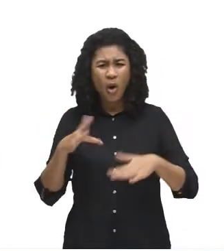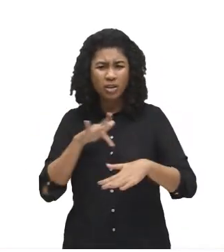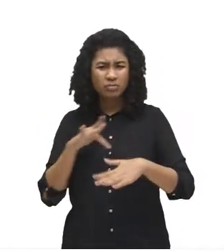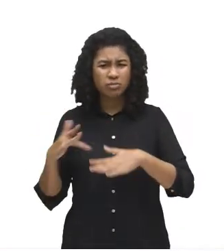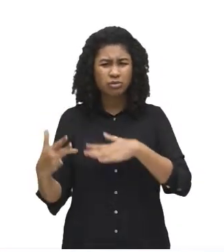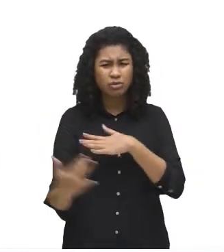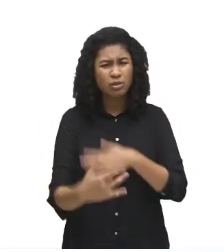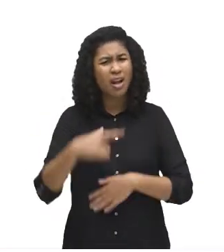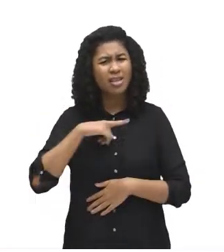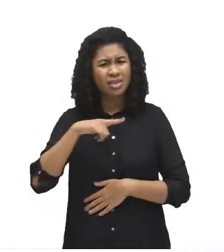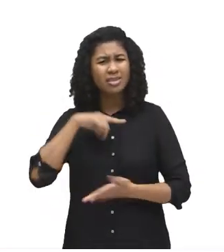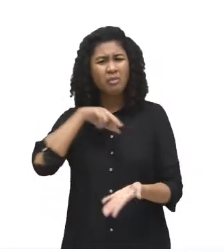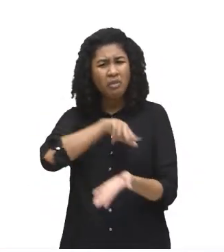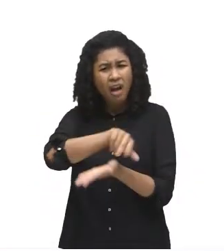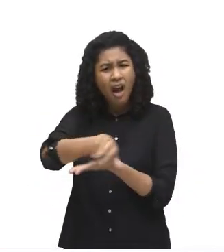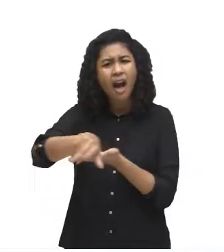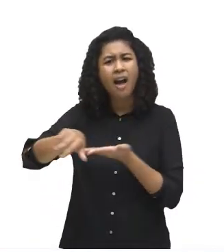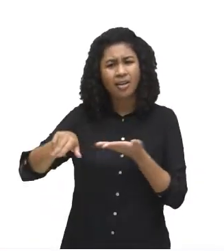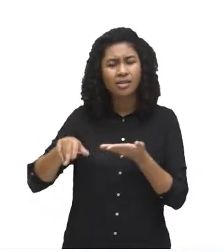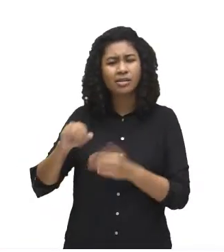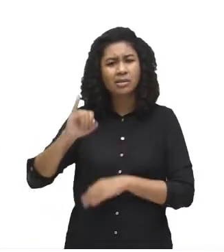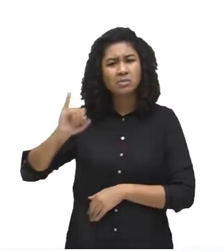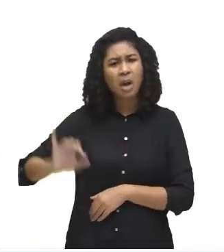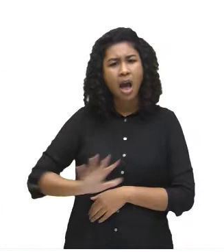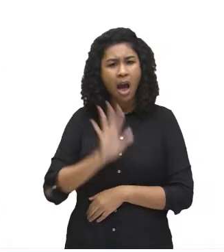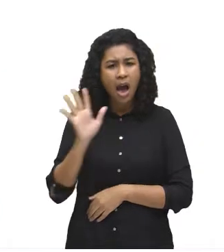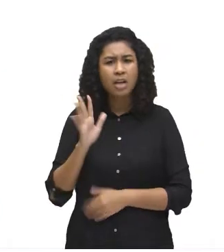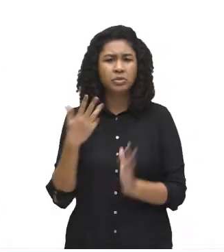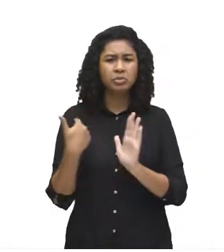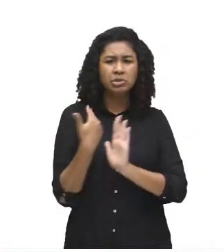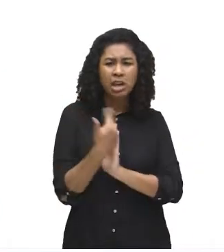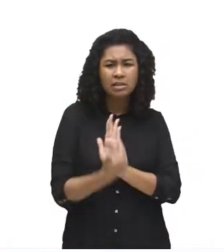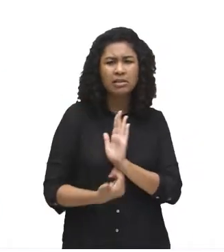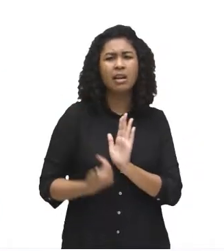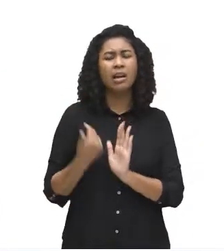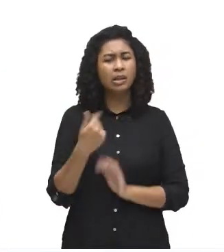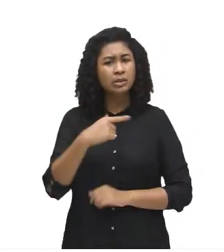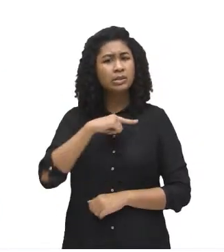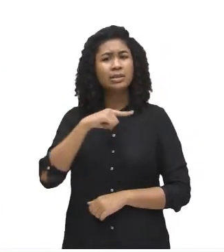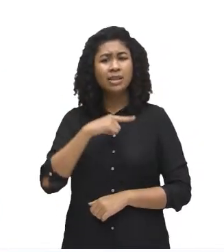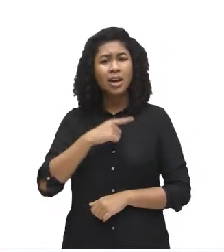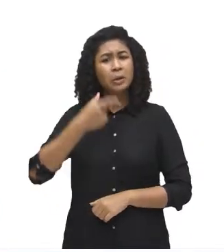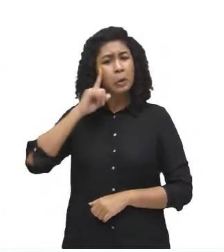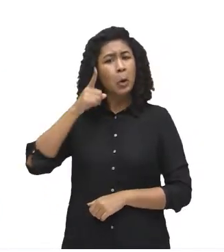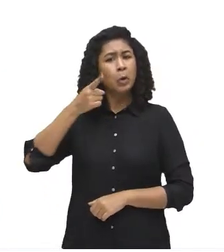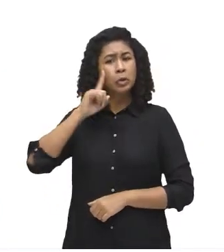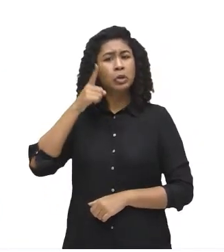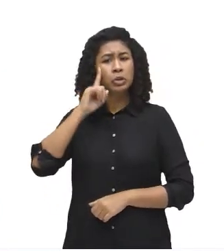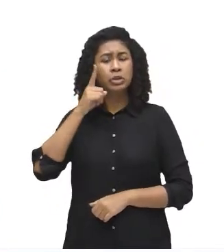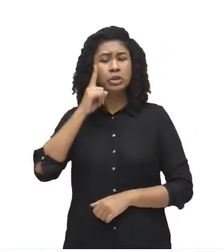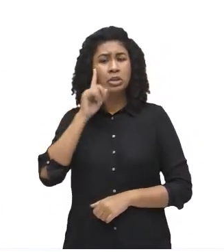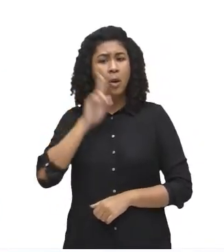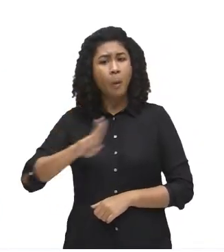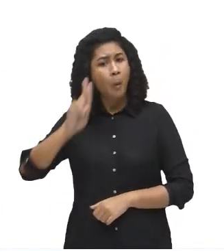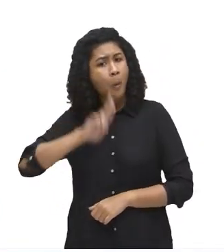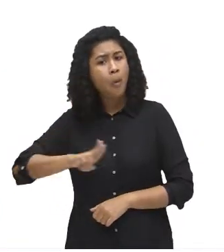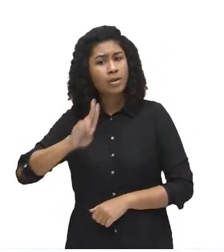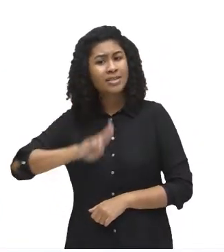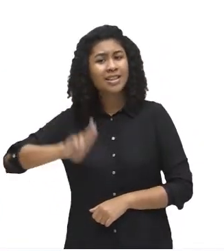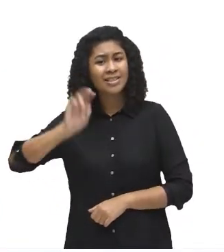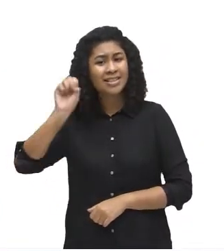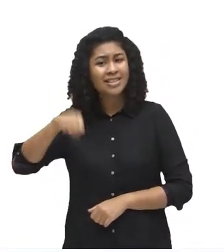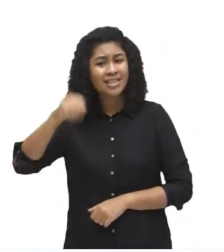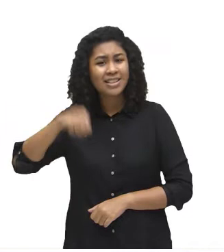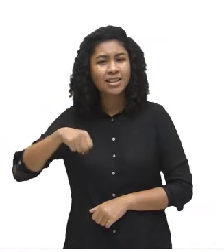ali presentes no nosso dia a dia, na nossa comunicação, constantemente nós estamos utilizando. Atenção aqui,